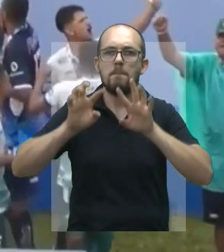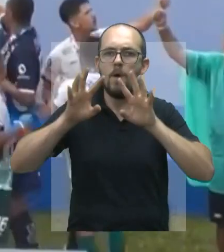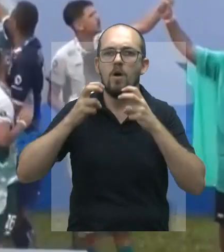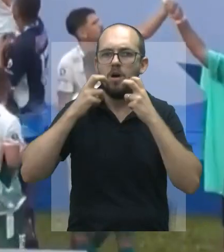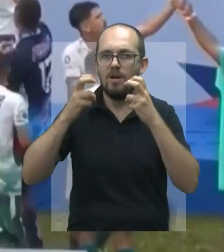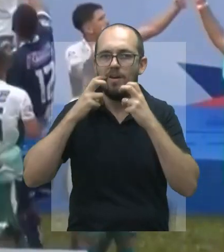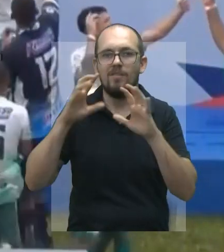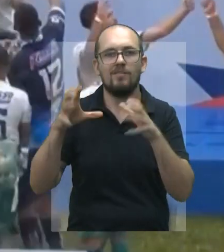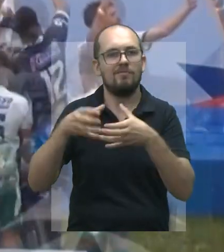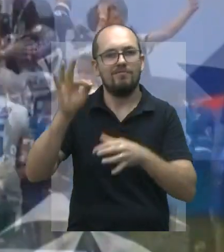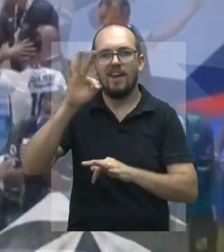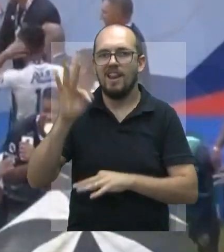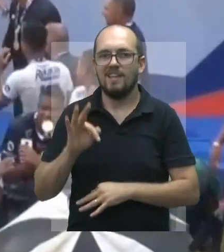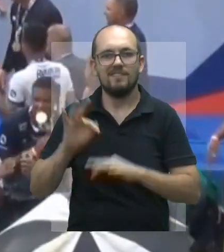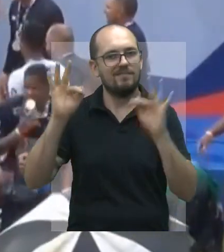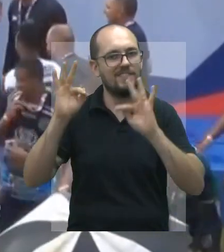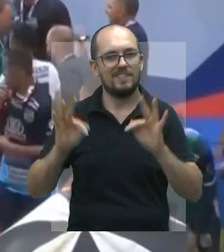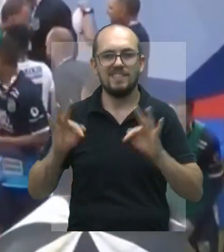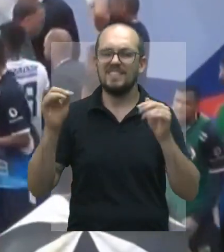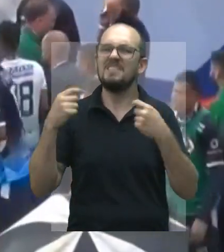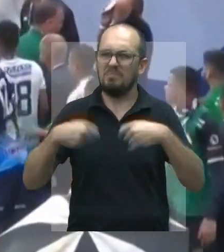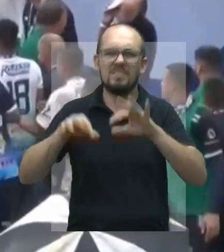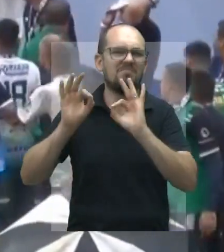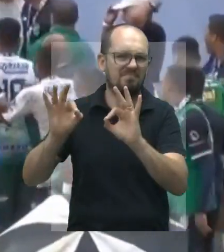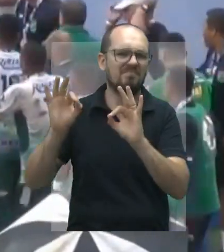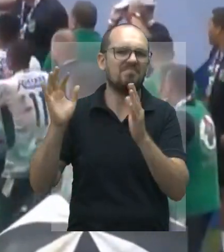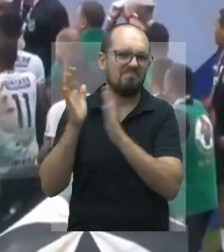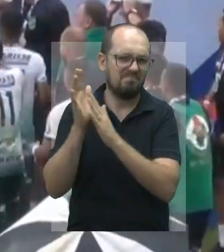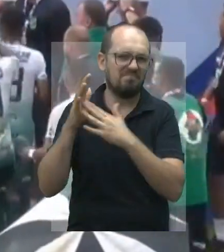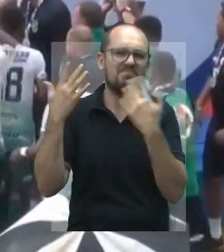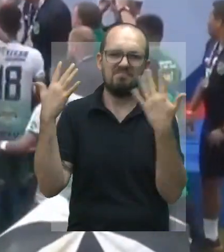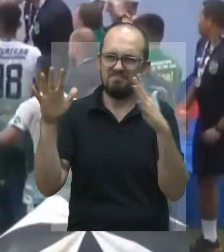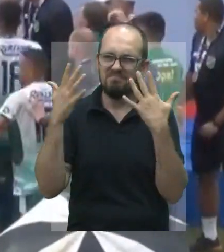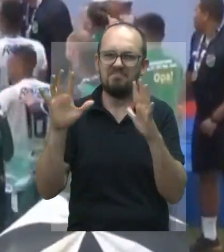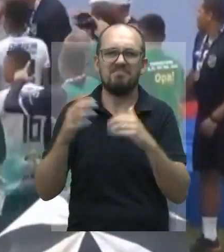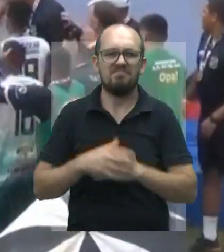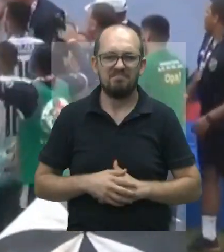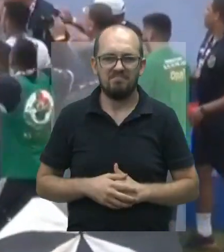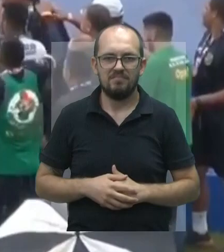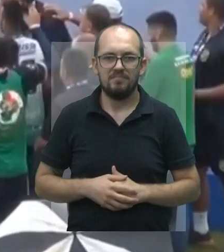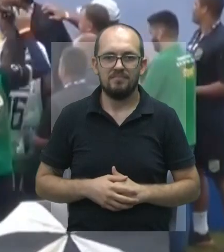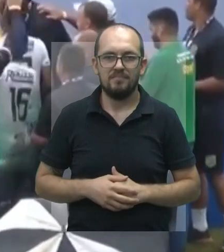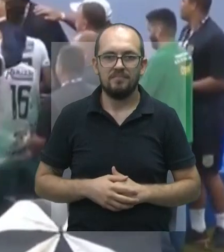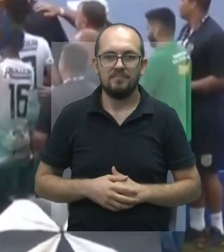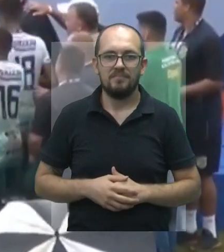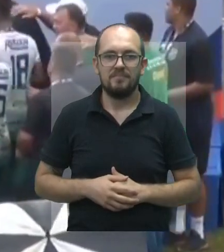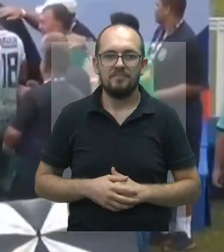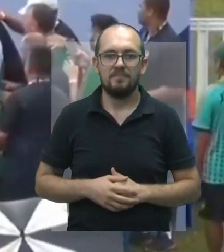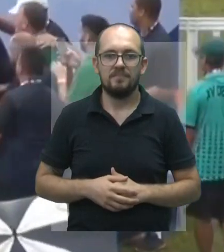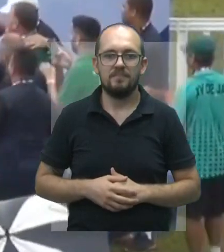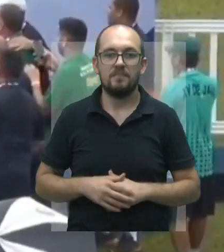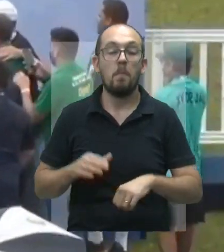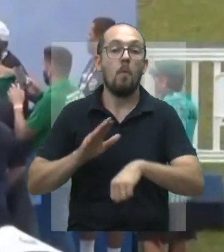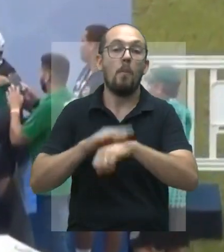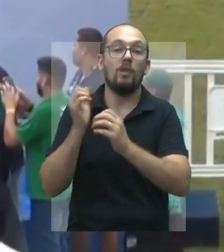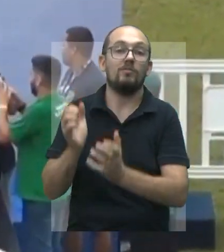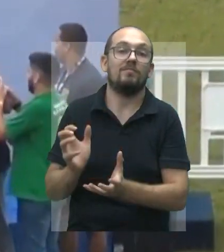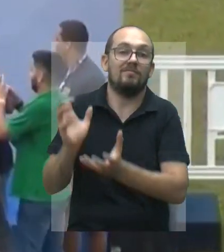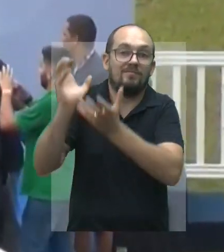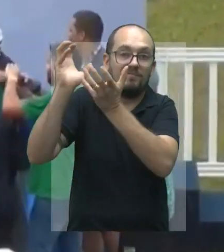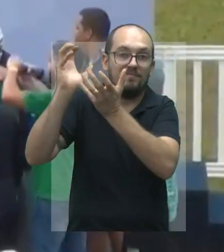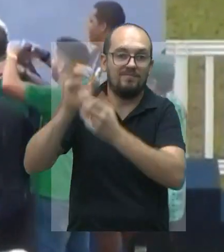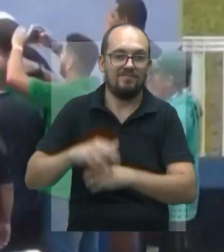plantel Sub-20, comemorando, e muito tem que comemorar mesmo. Toda aí a festa dos jogadores, né? Isso, o momento da levantar merecida. a taça, né?